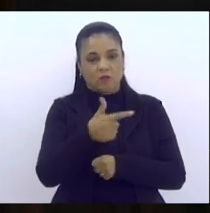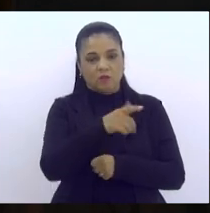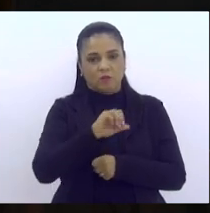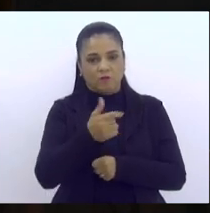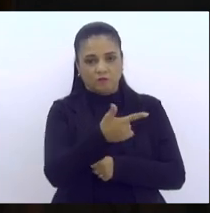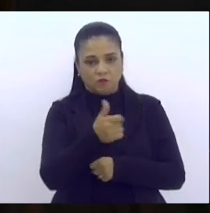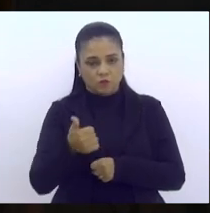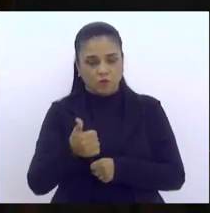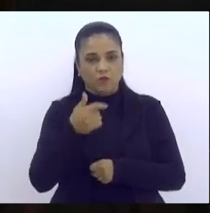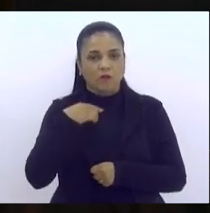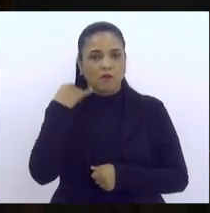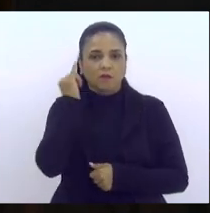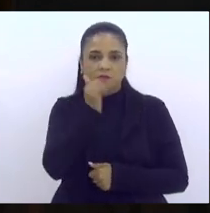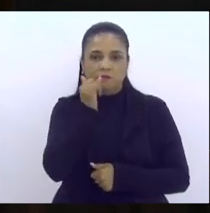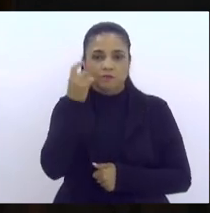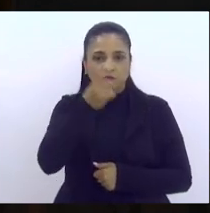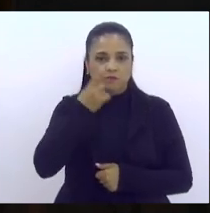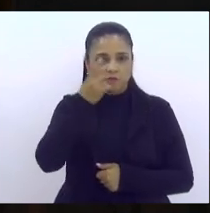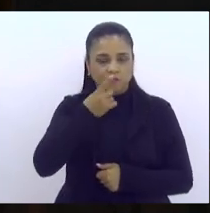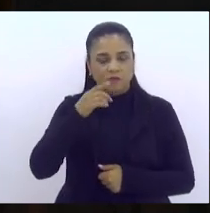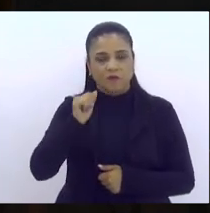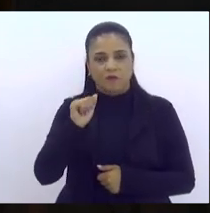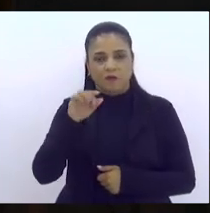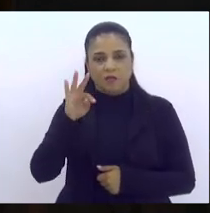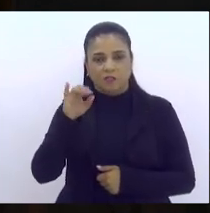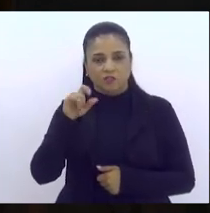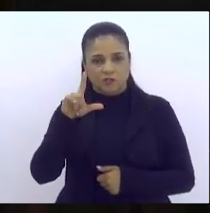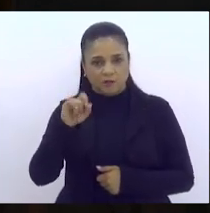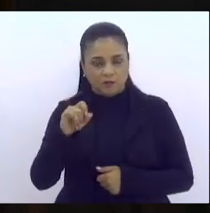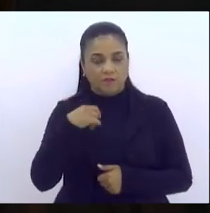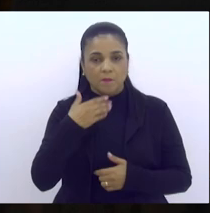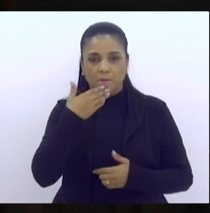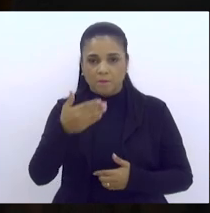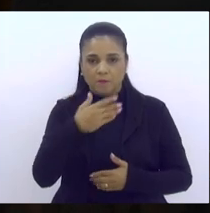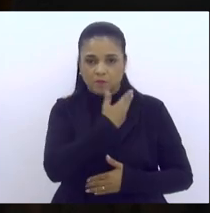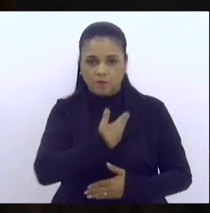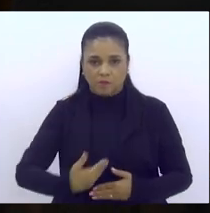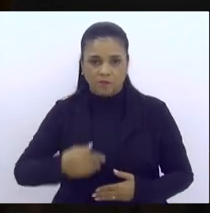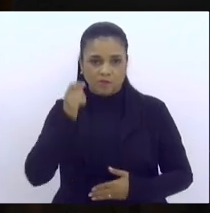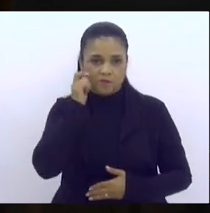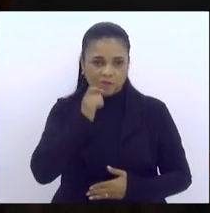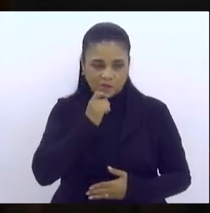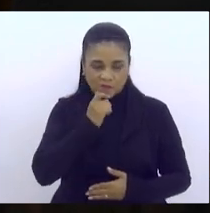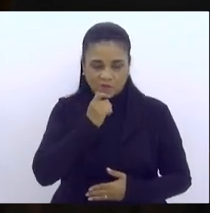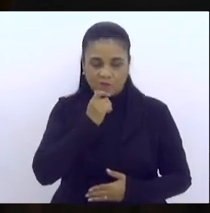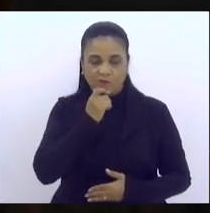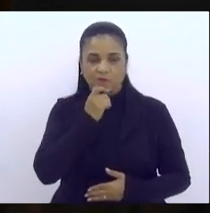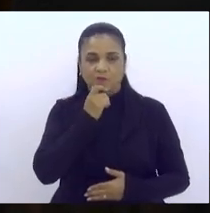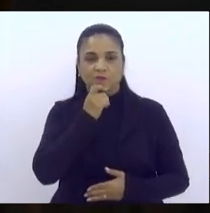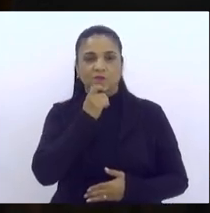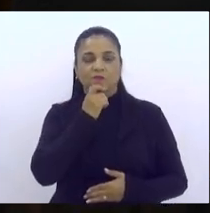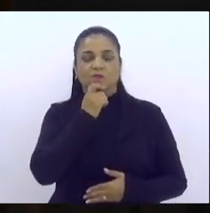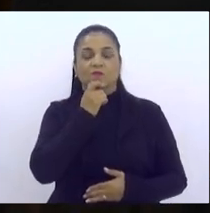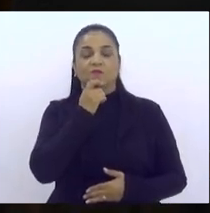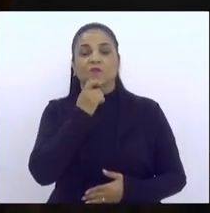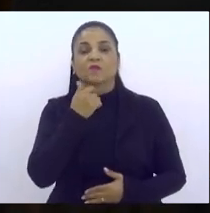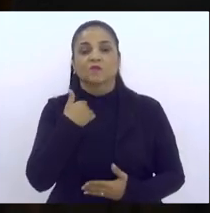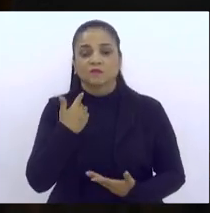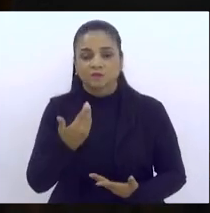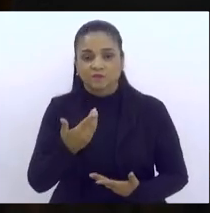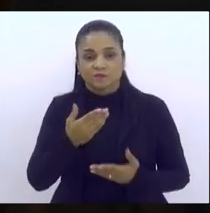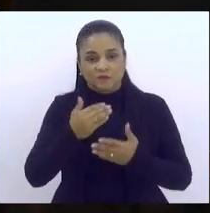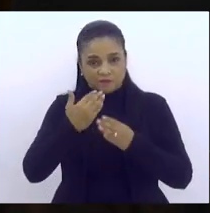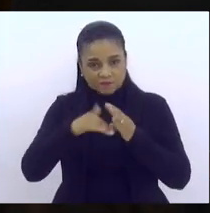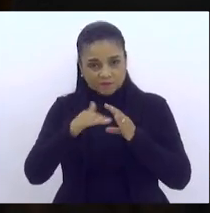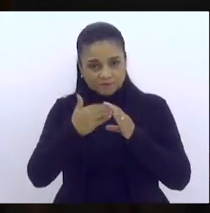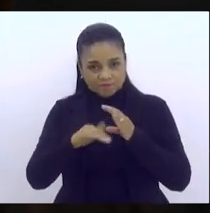516/2021, de autoria do deputado Átila Nunes, que solicita ao excelentíssimo senhor governador Cláudio Bonfim de Castro e Silva o envio